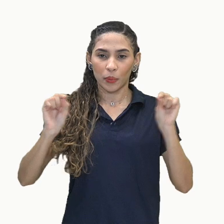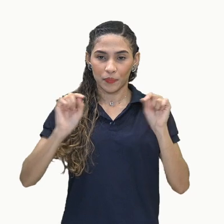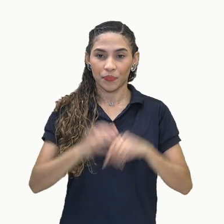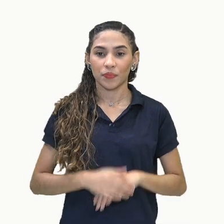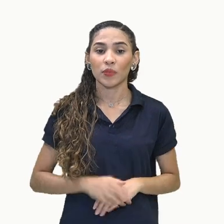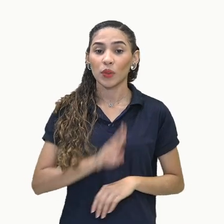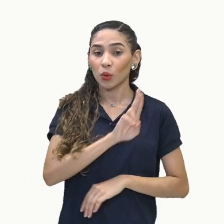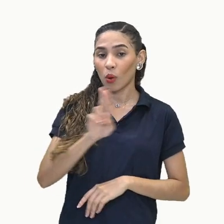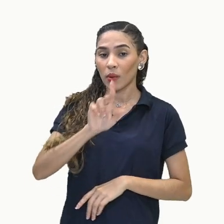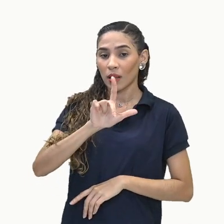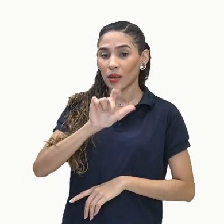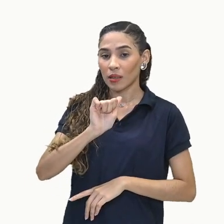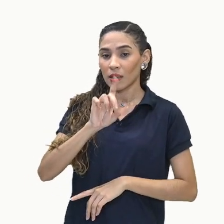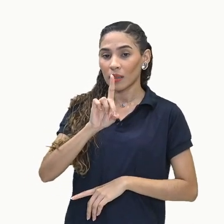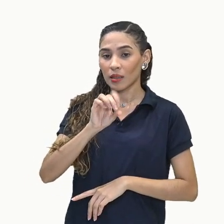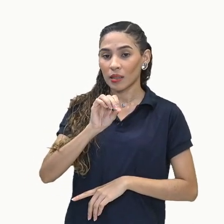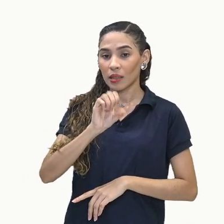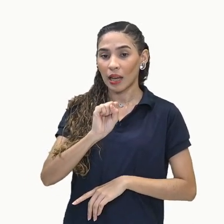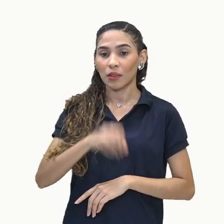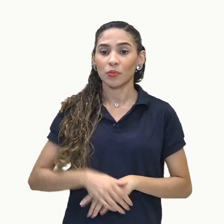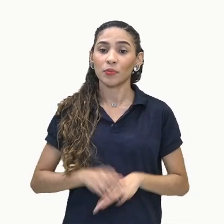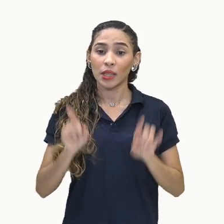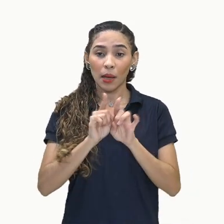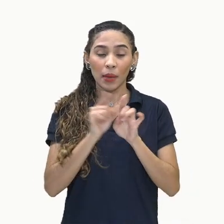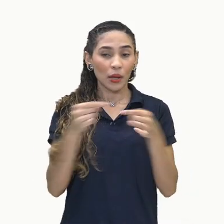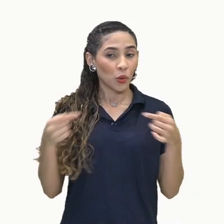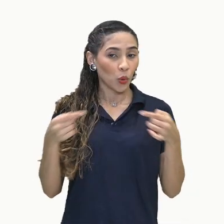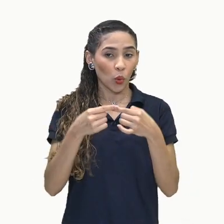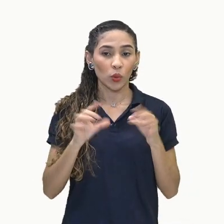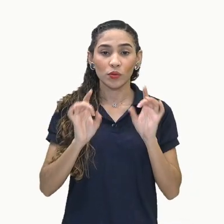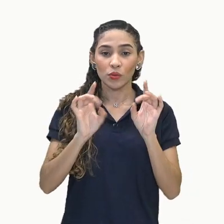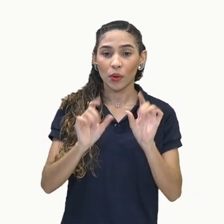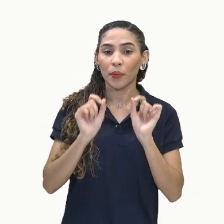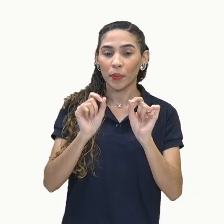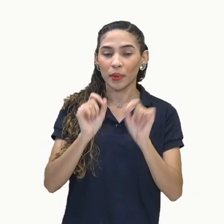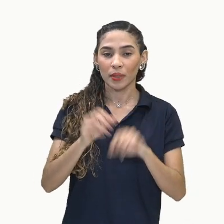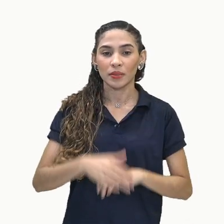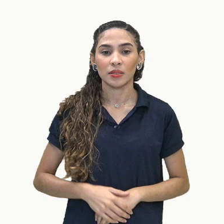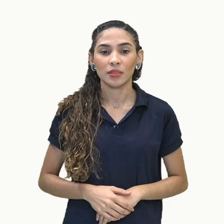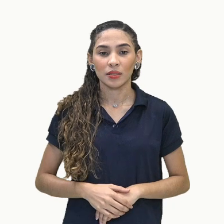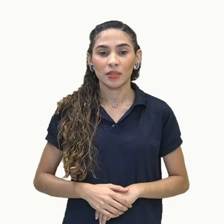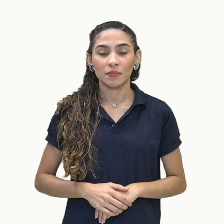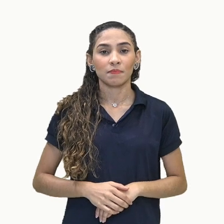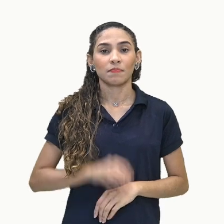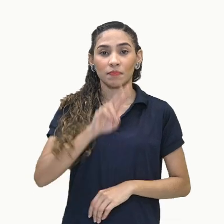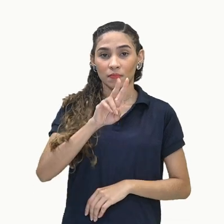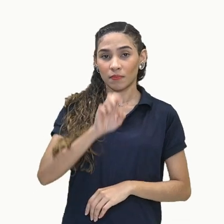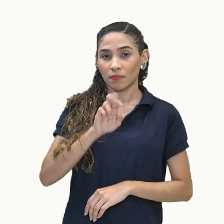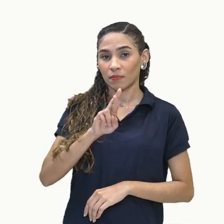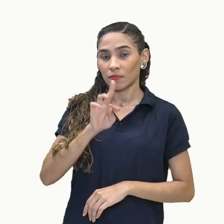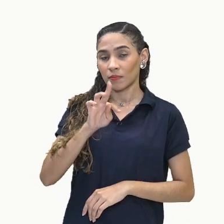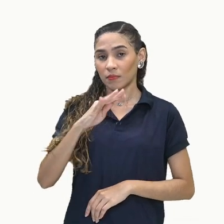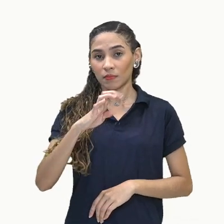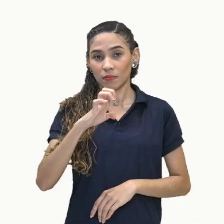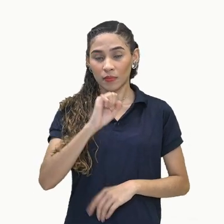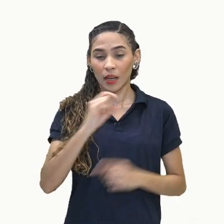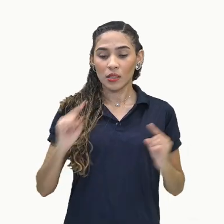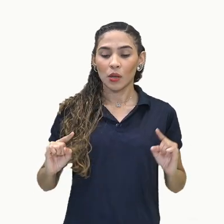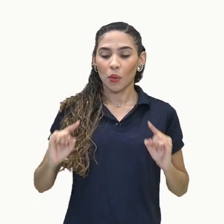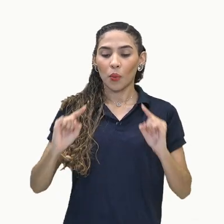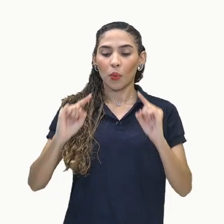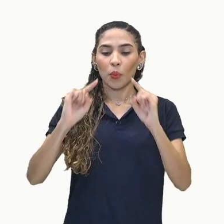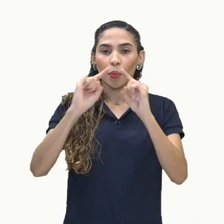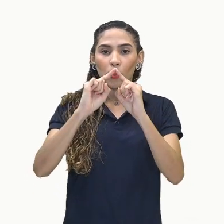de lados, e eles se encontram apenas em seus vértices, ou seja, não se cruzam